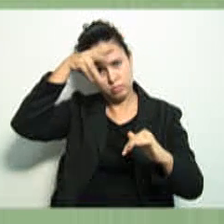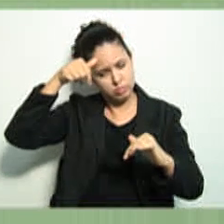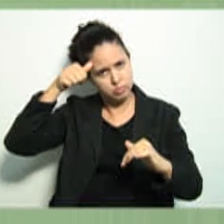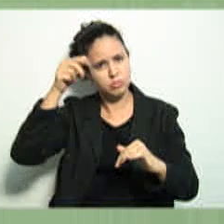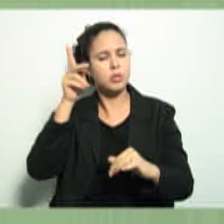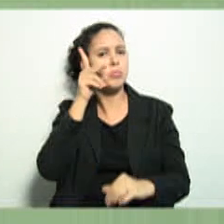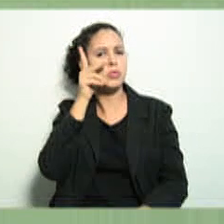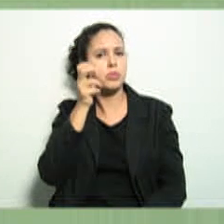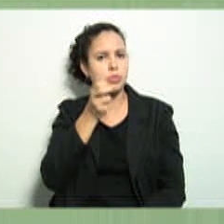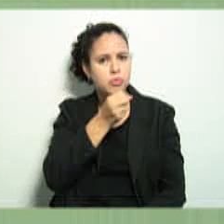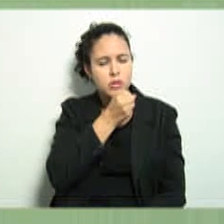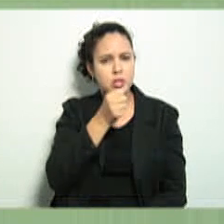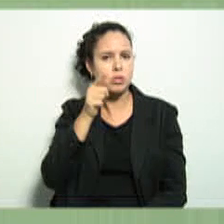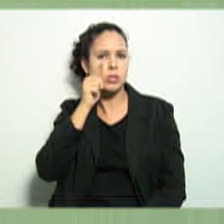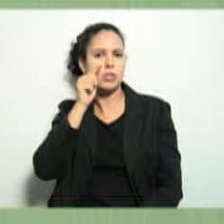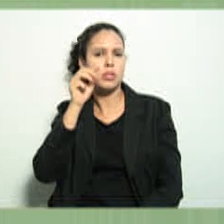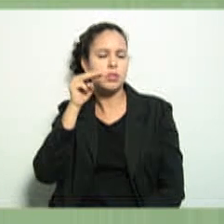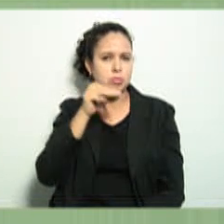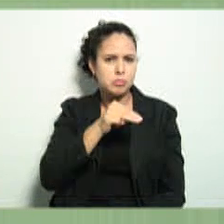especial a malária.